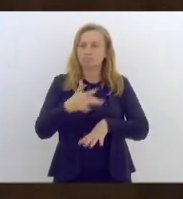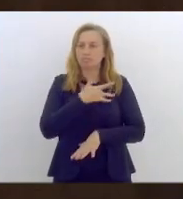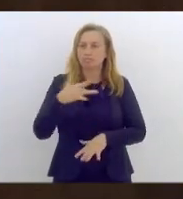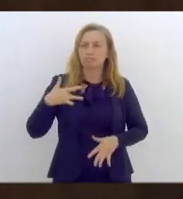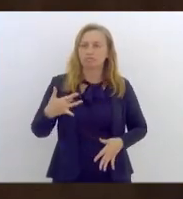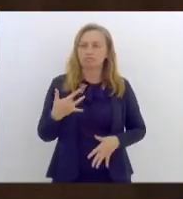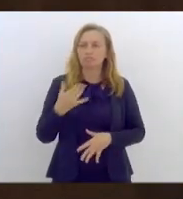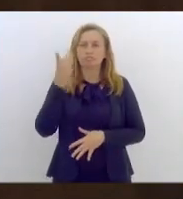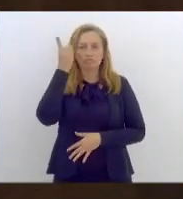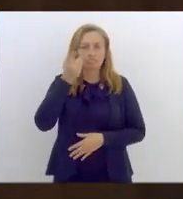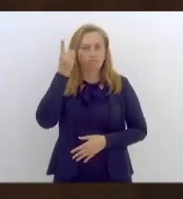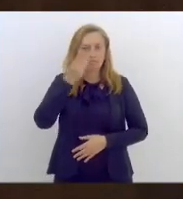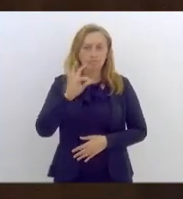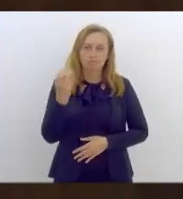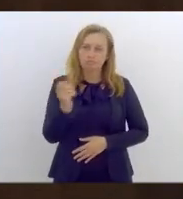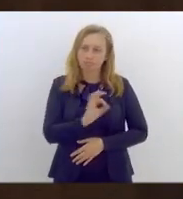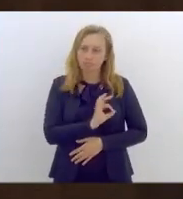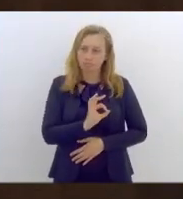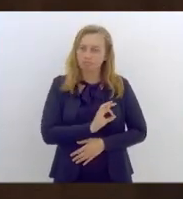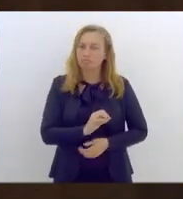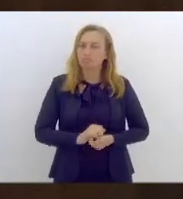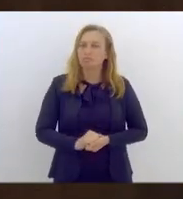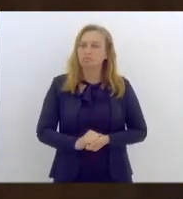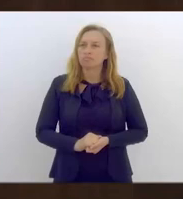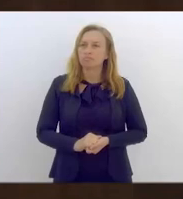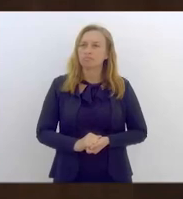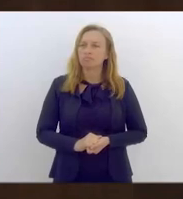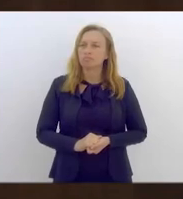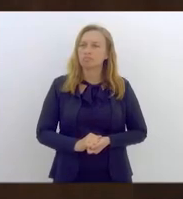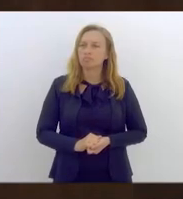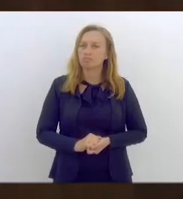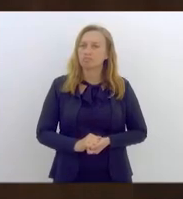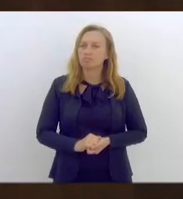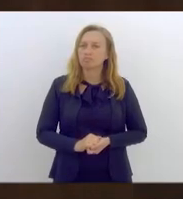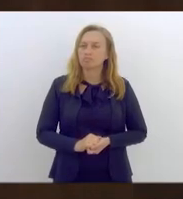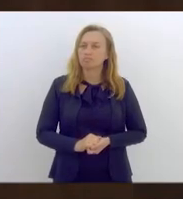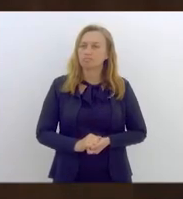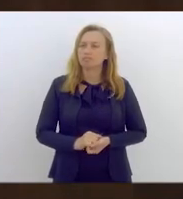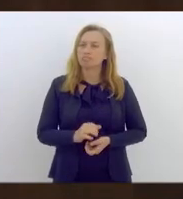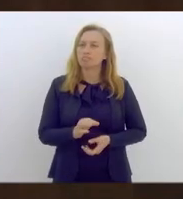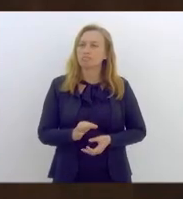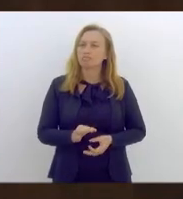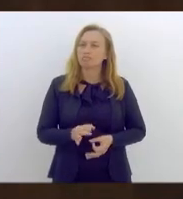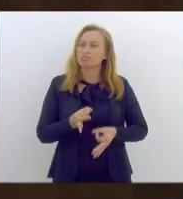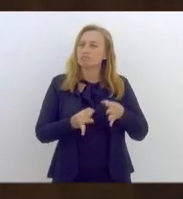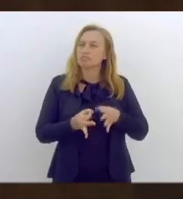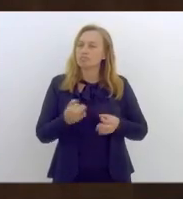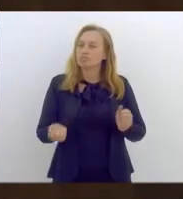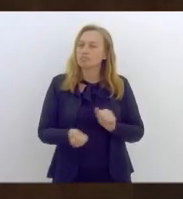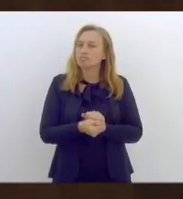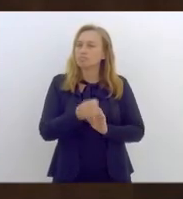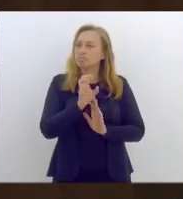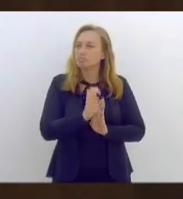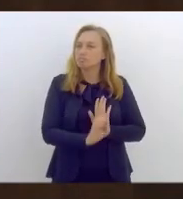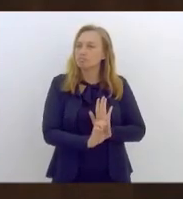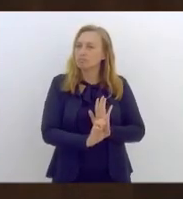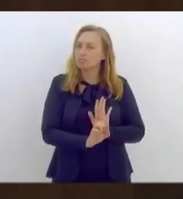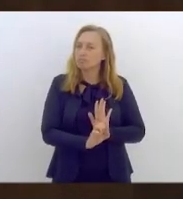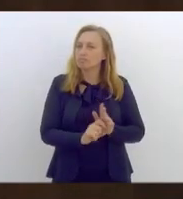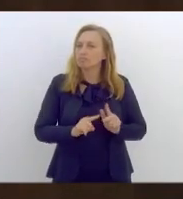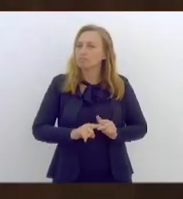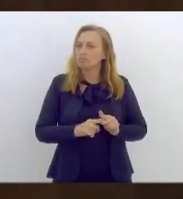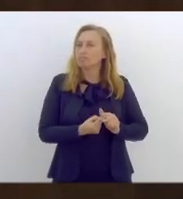Saúde deputada Marta Rocha parecendo a ccj é pela juridicidade com emendas